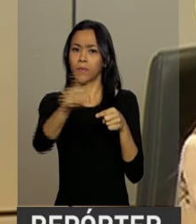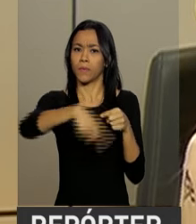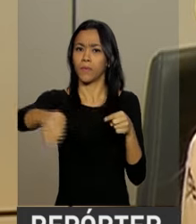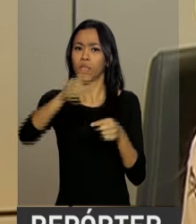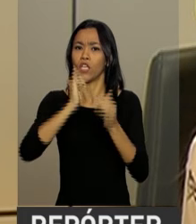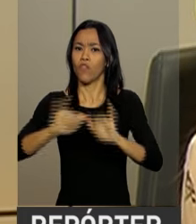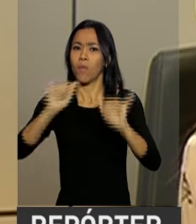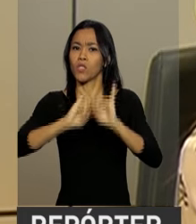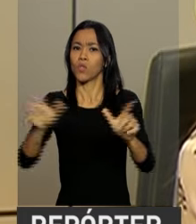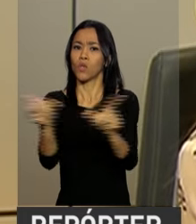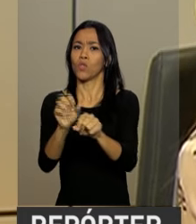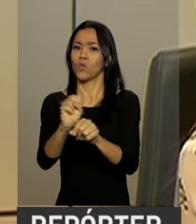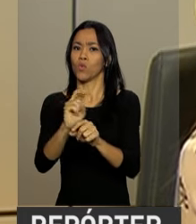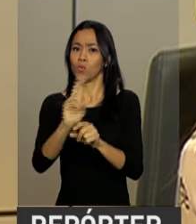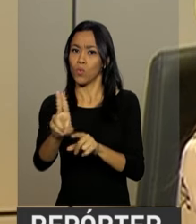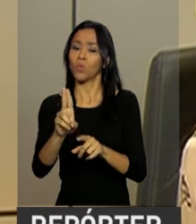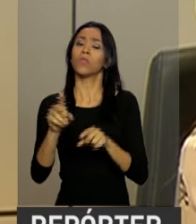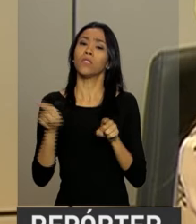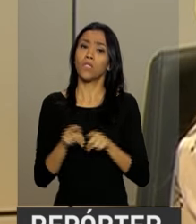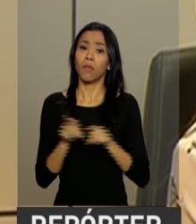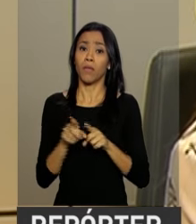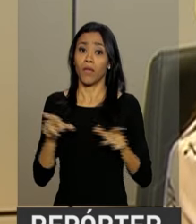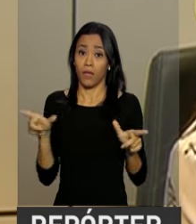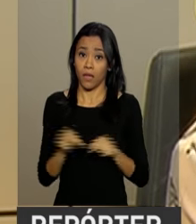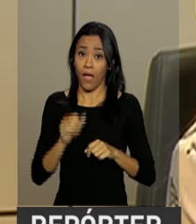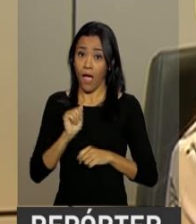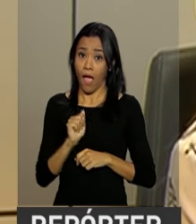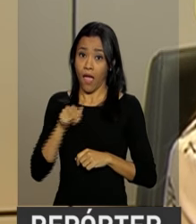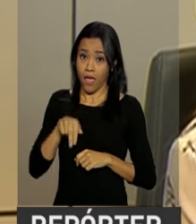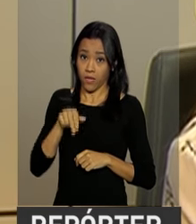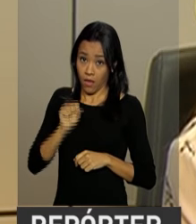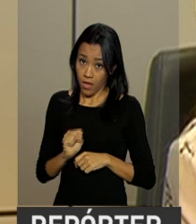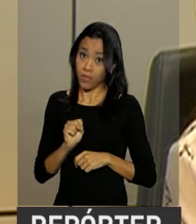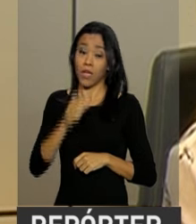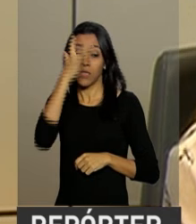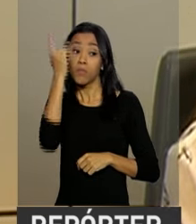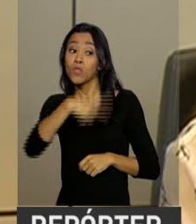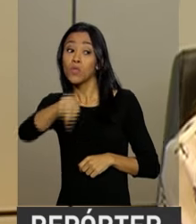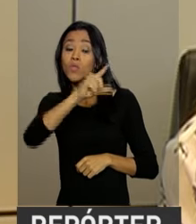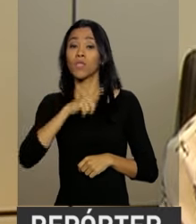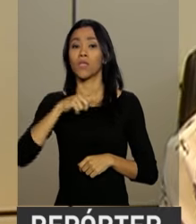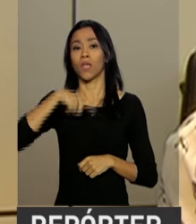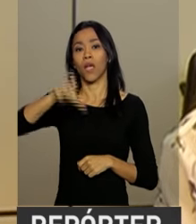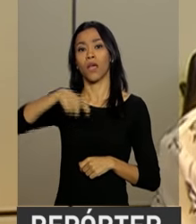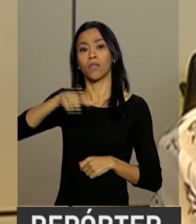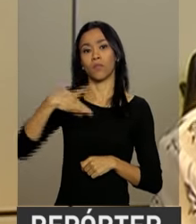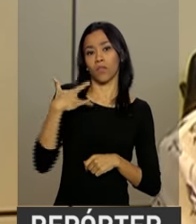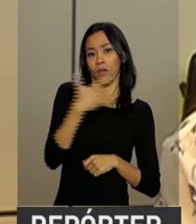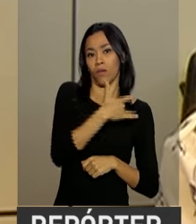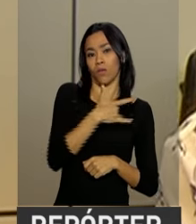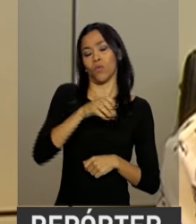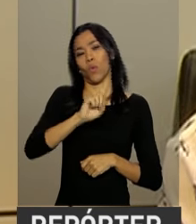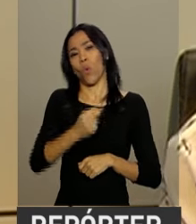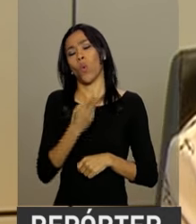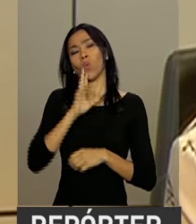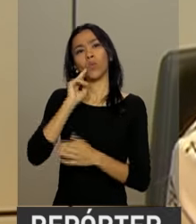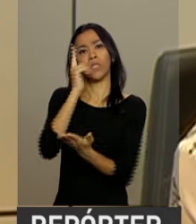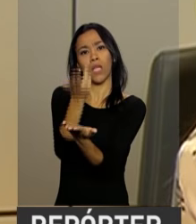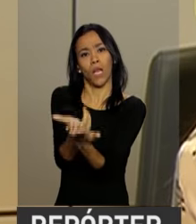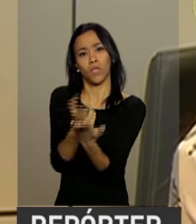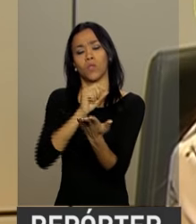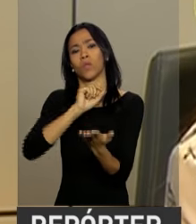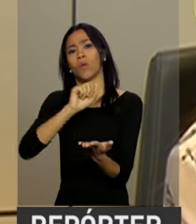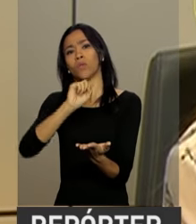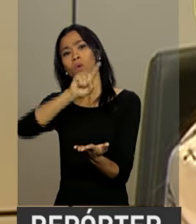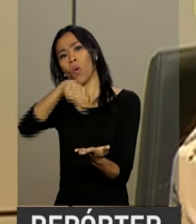dados nossos aqui da ANS. Então a gente consegue identificar aquelas pessoas que têm planos de saúde que fizeram ou internações ou